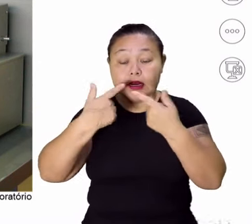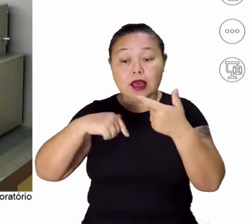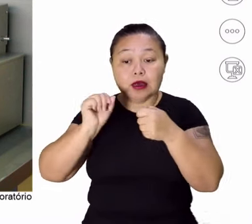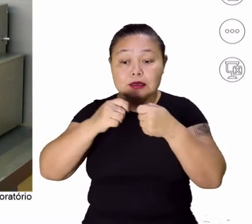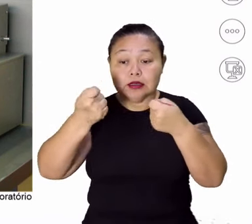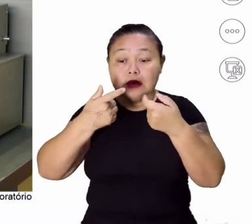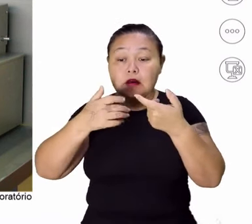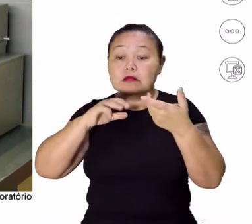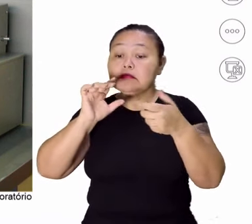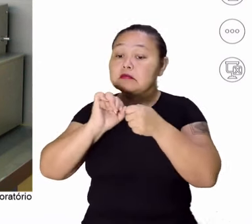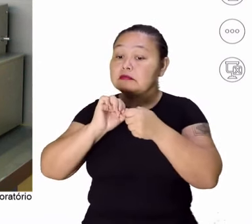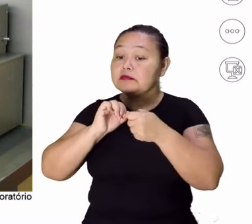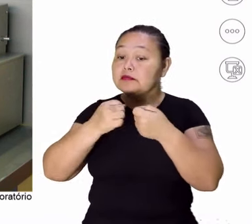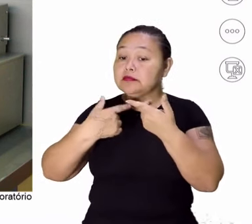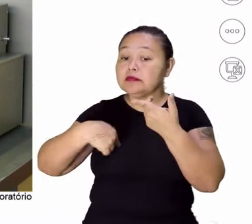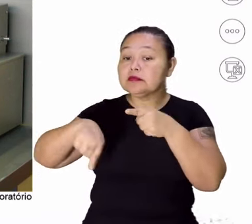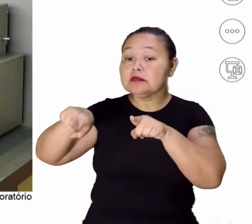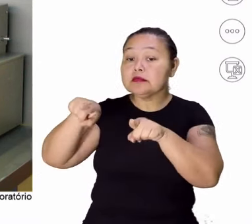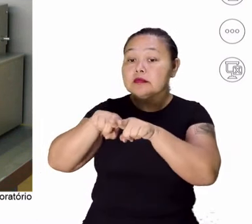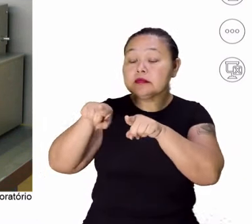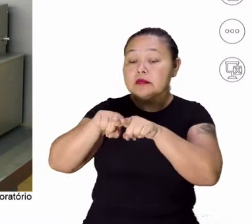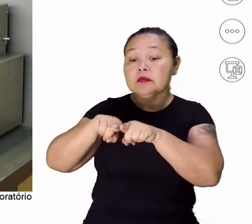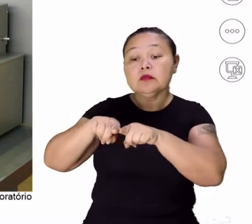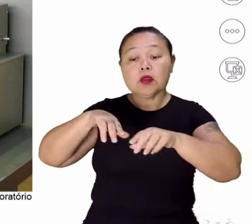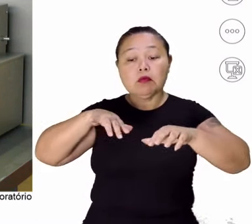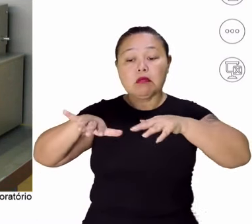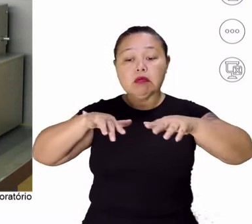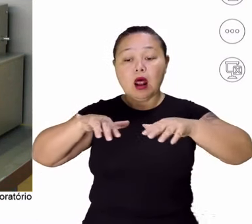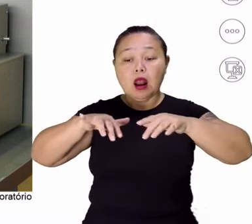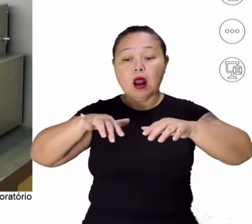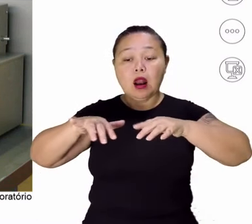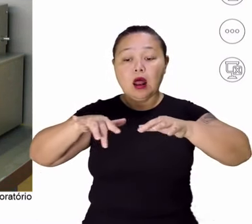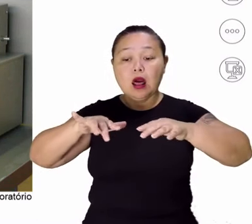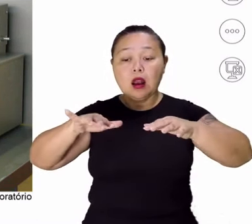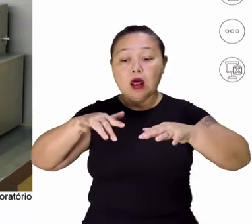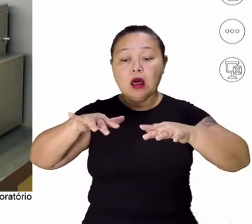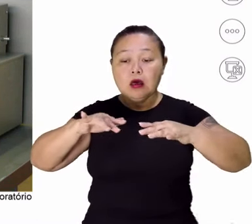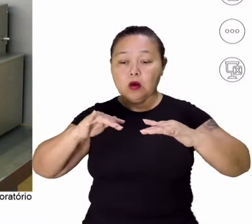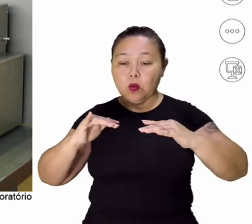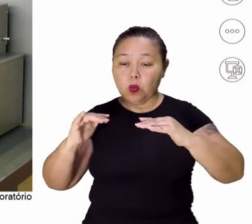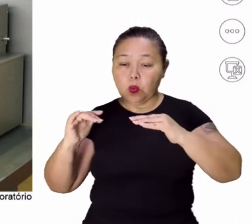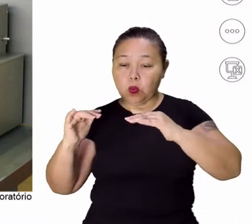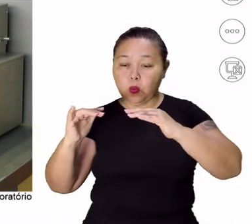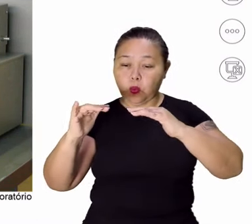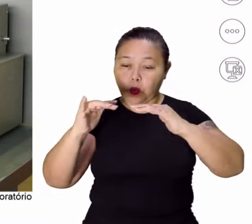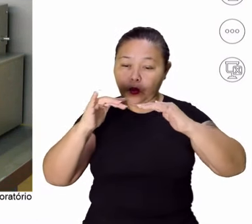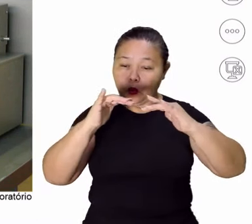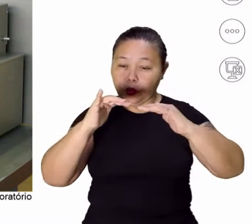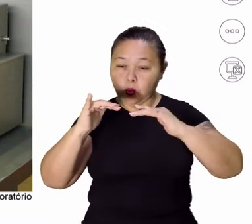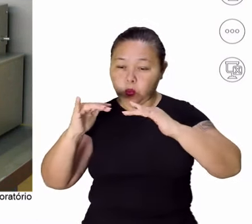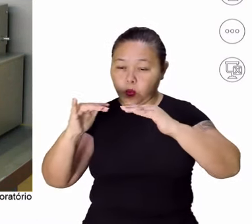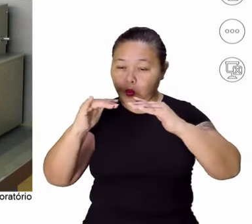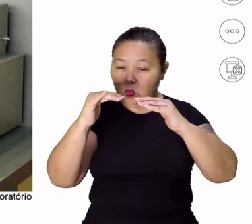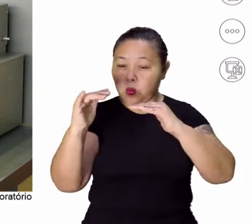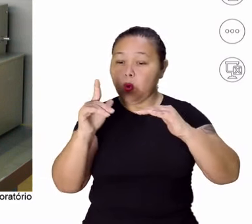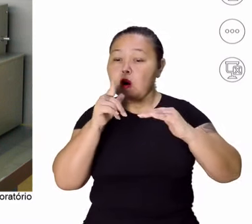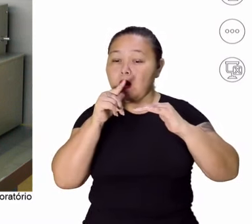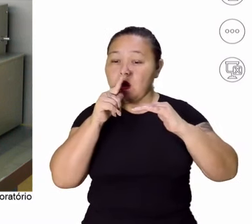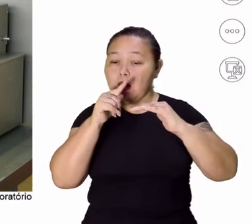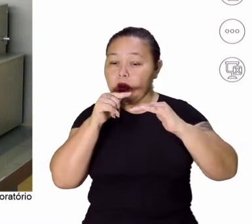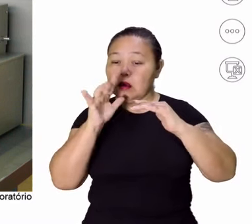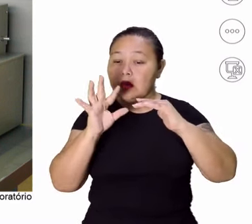Essa resistência elétrica. Um sistema de agitação para uniformizar a temperatura da água. E um